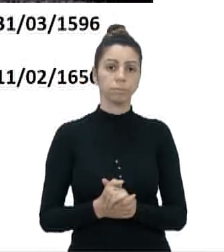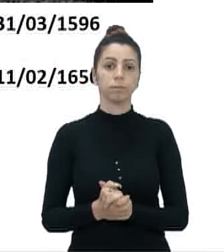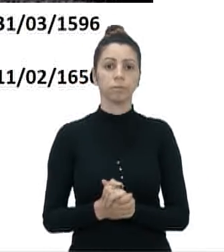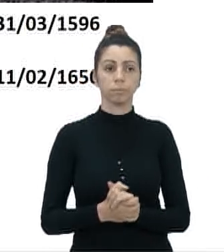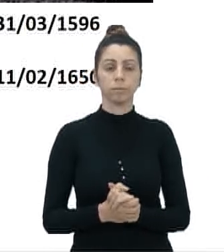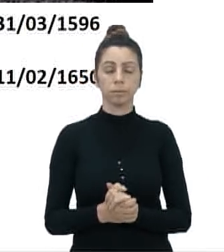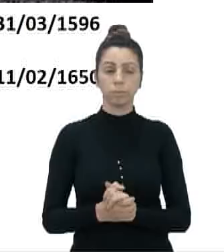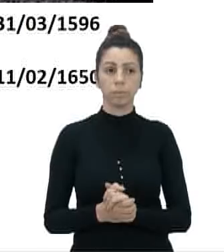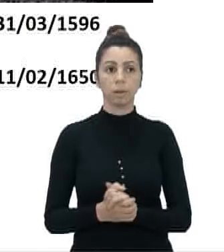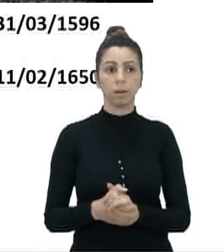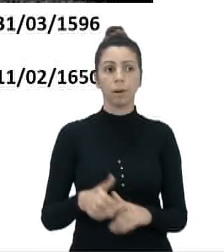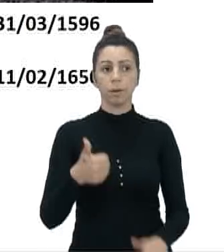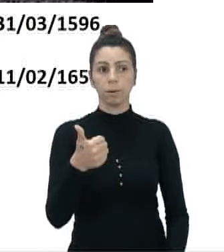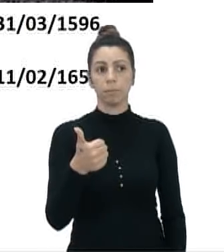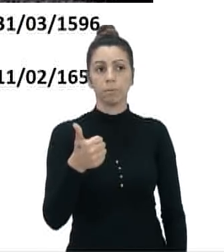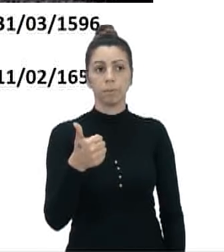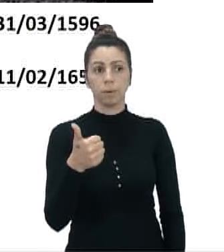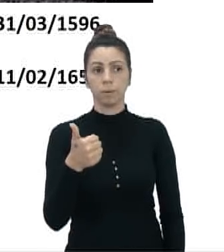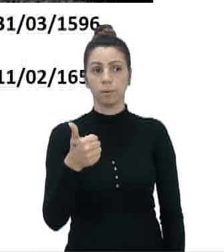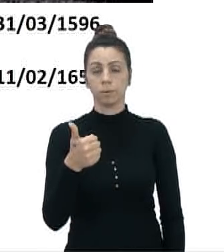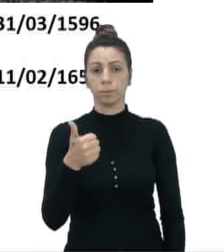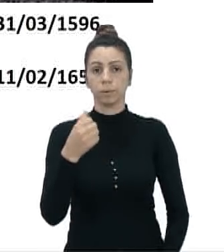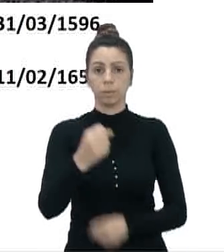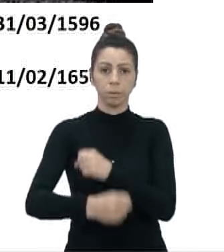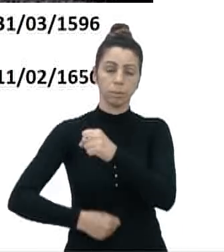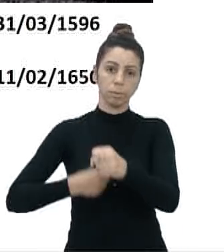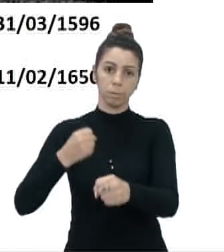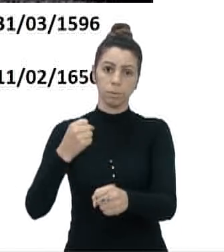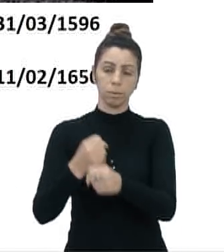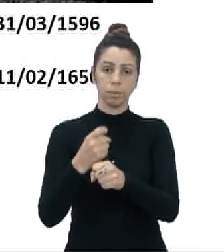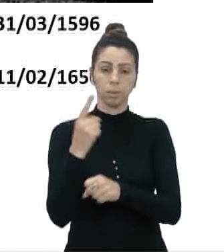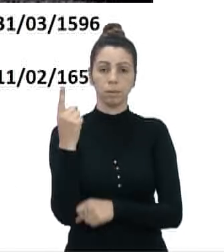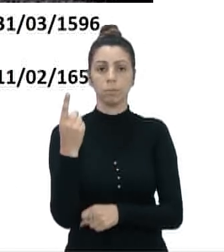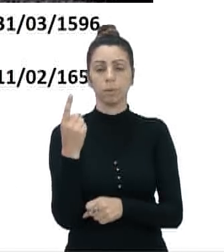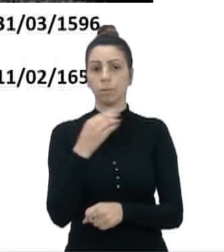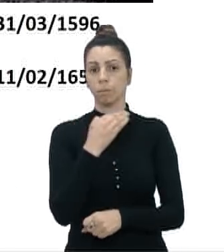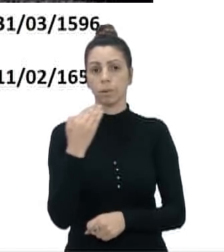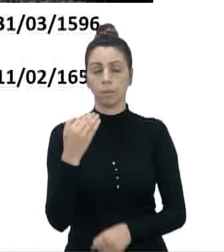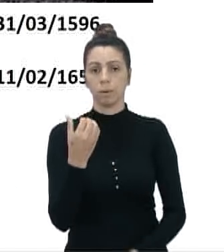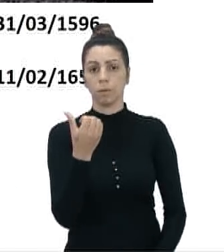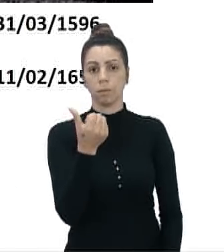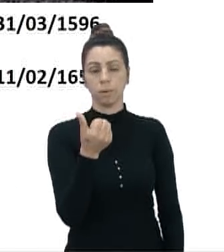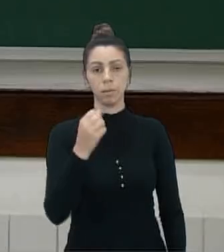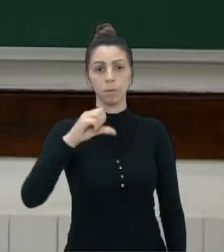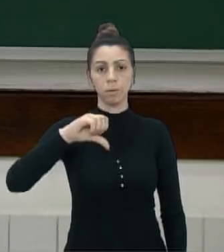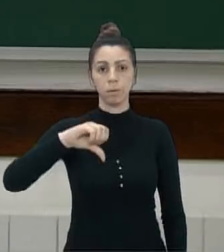1956, seu ano aí de nascimento, e o seu falecimento aí em 1650.